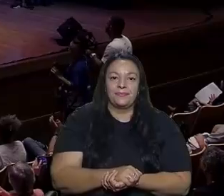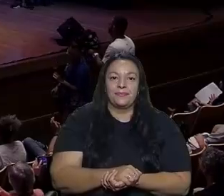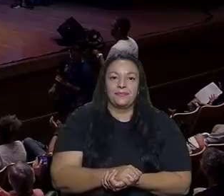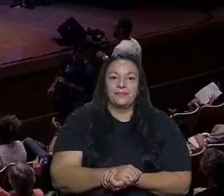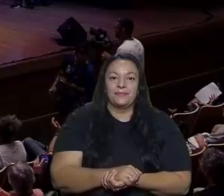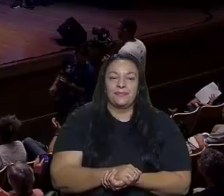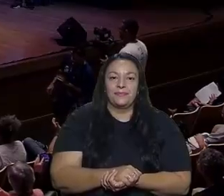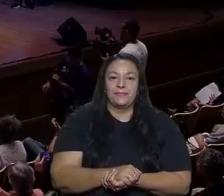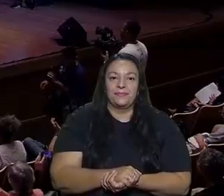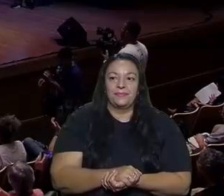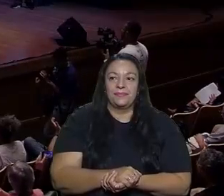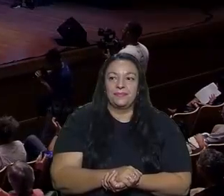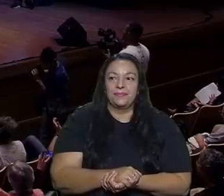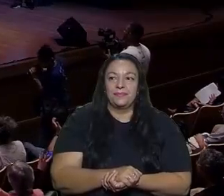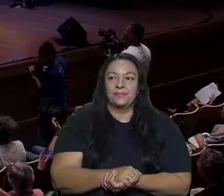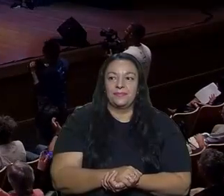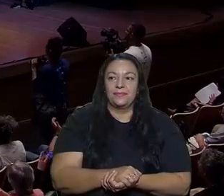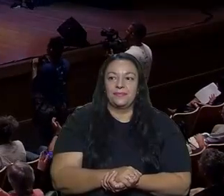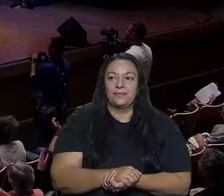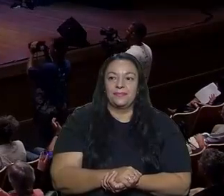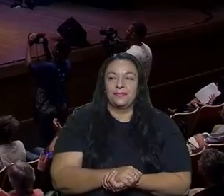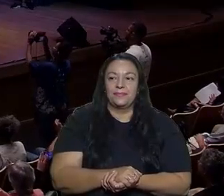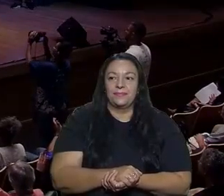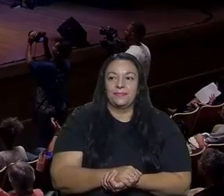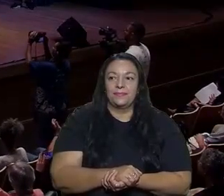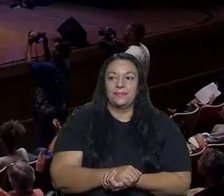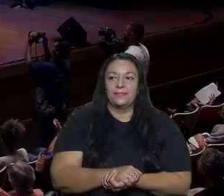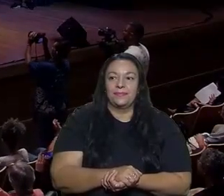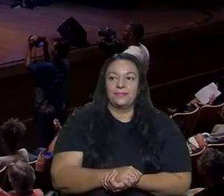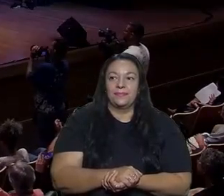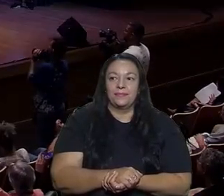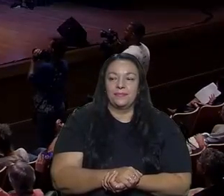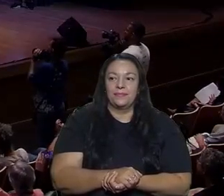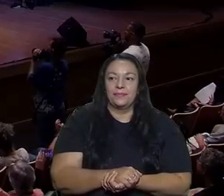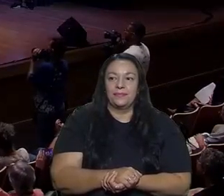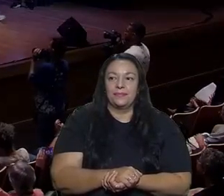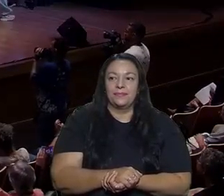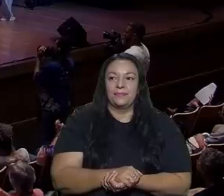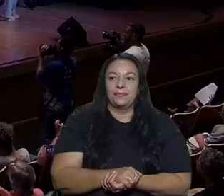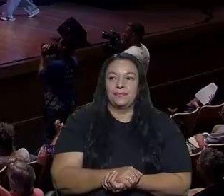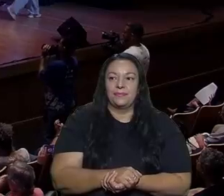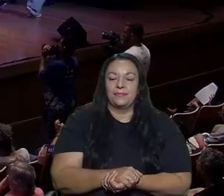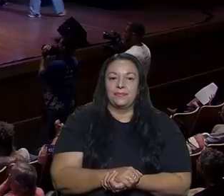Substituir todo mundo que a diretora morreu, não daria para falar nada, né? Valia a pena.